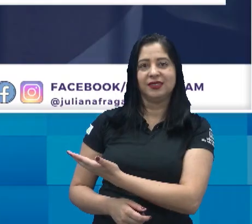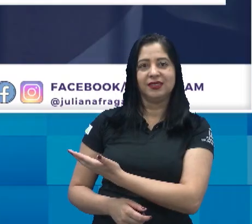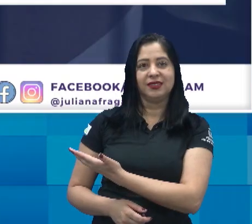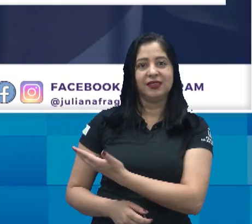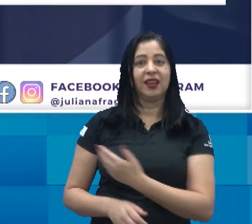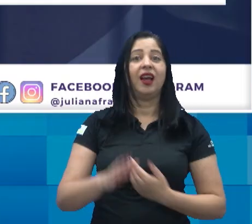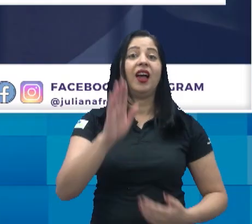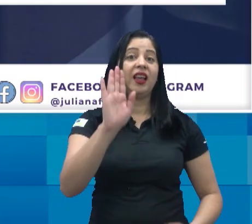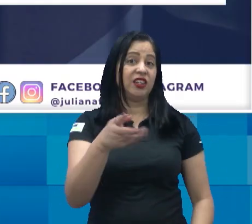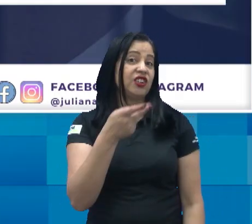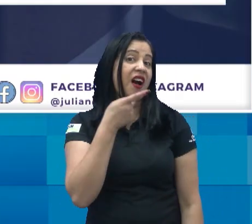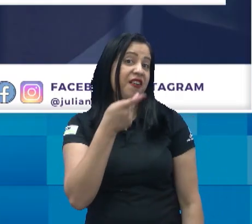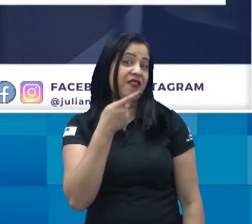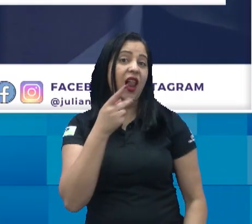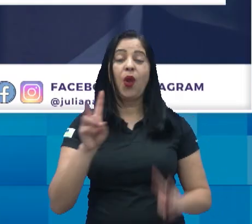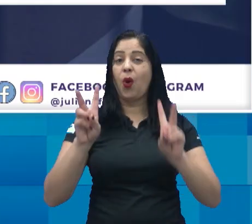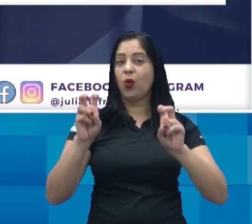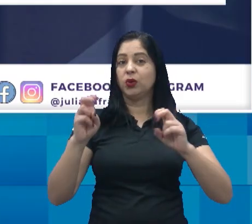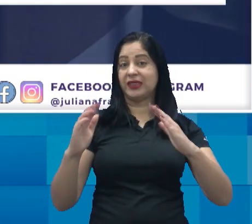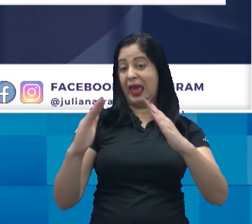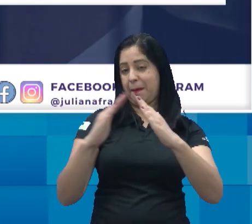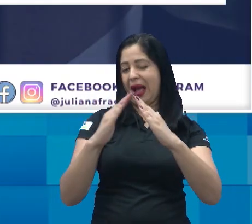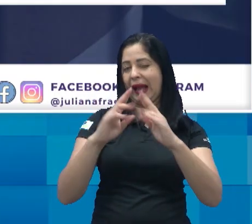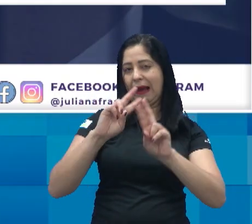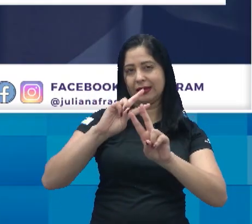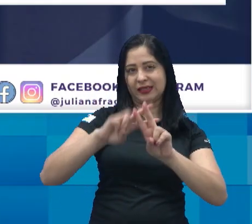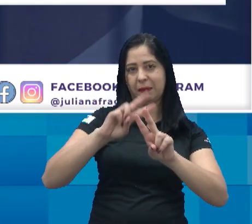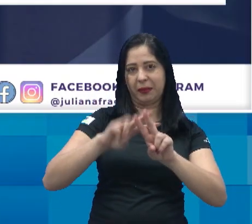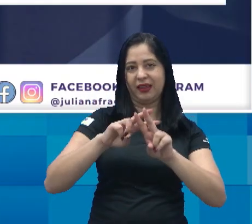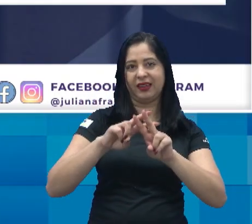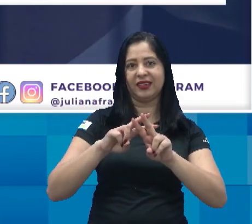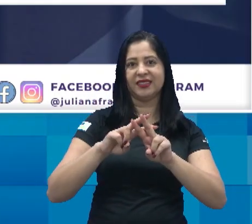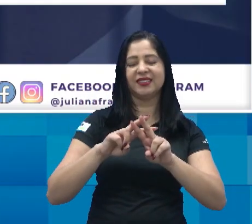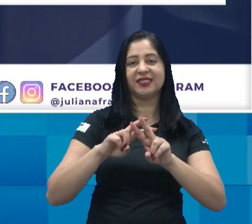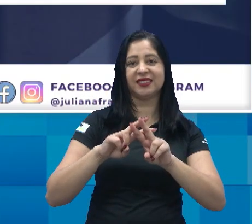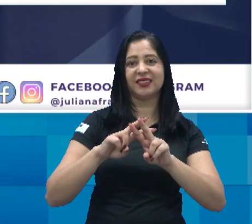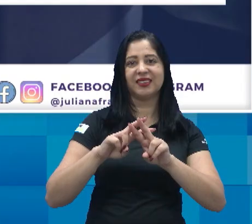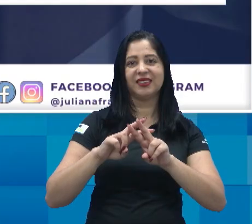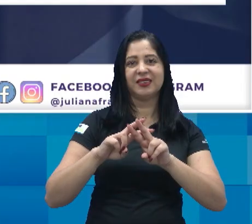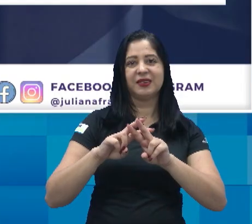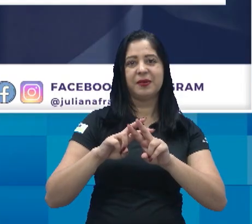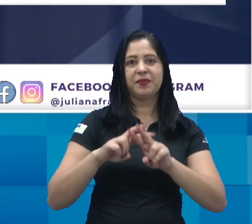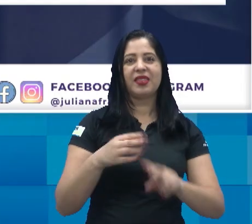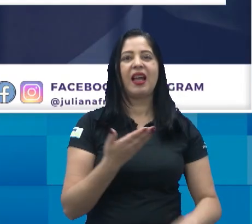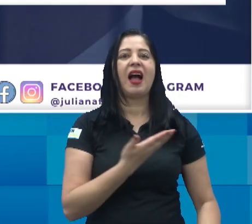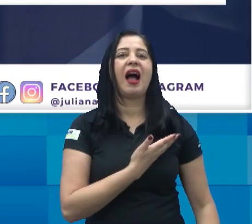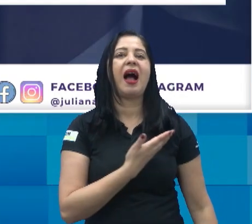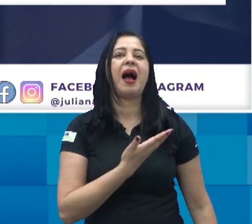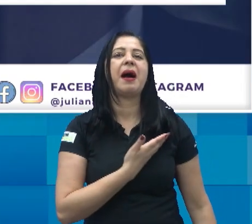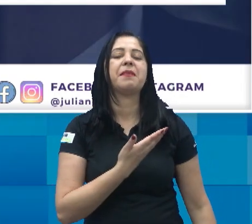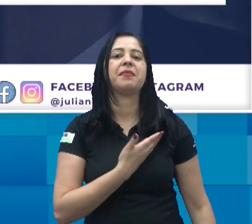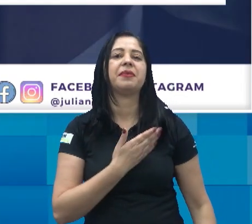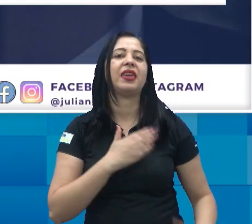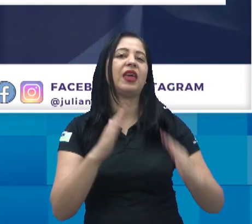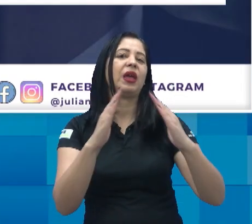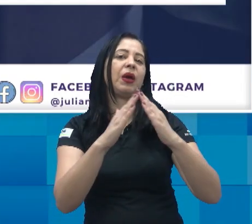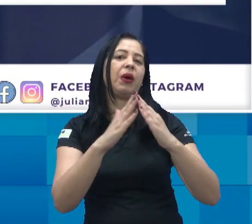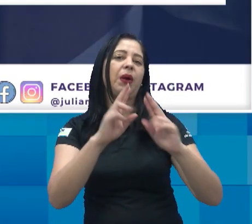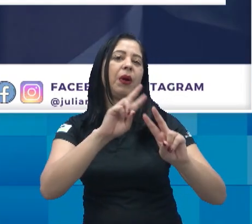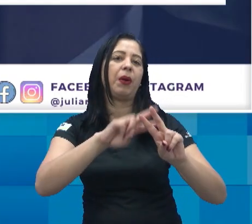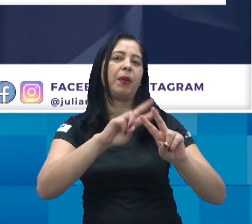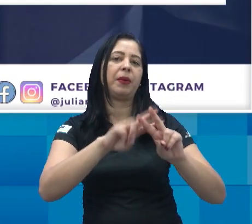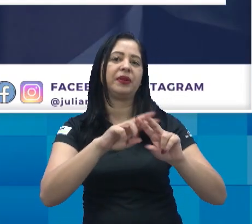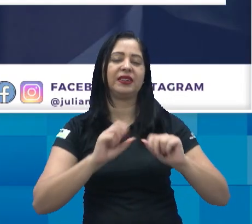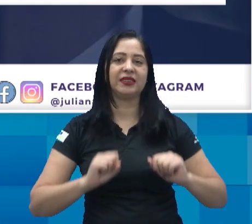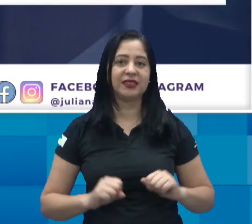questão da prisão domiciliar. Ladrão de galinha, ir para a cadeia e ladrão amigo do rei para a prisão domiciliar, leia-se